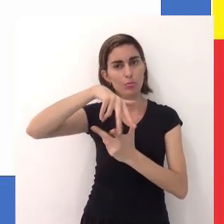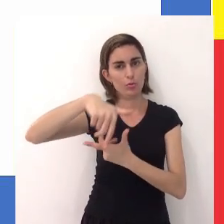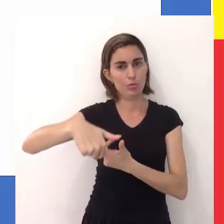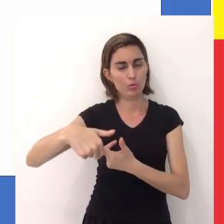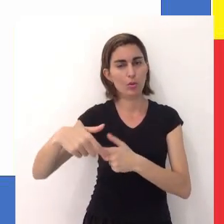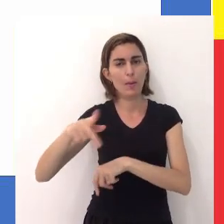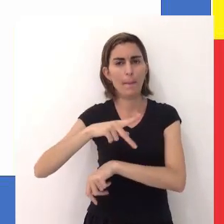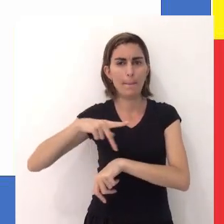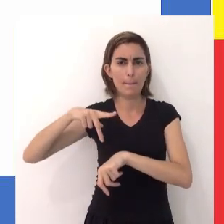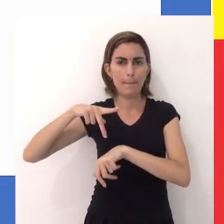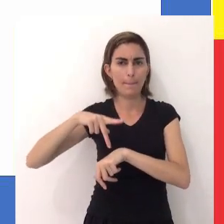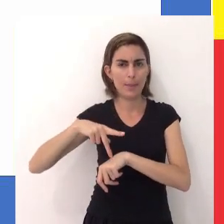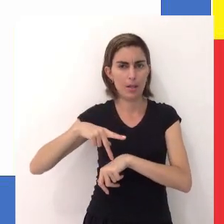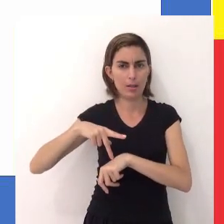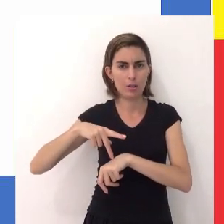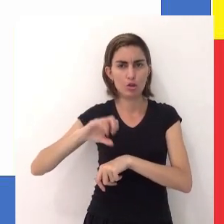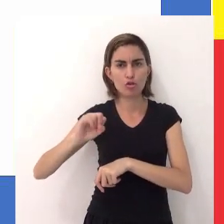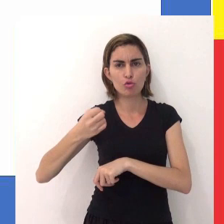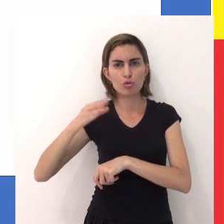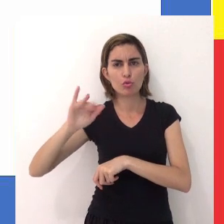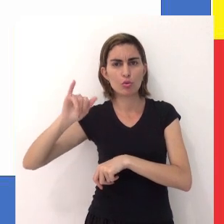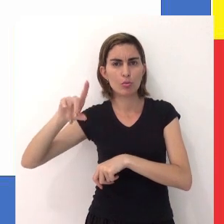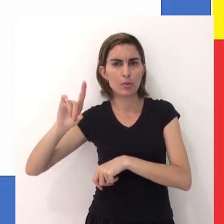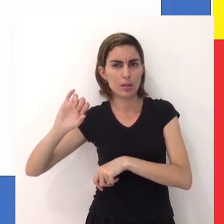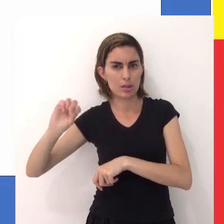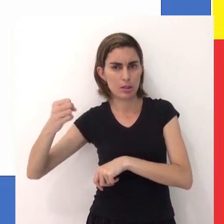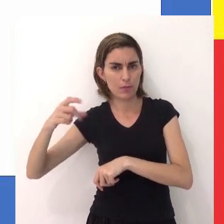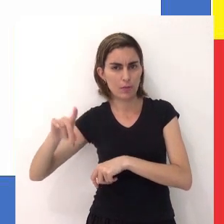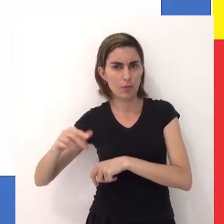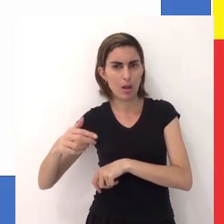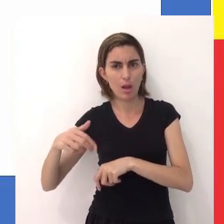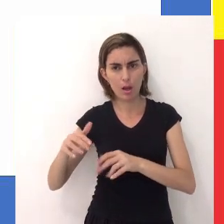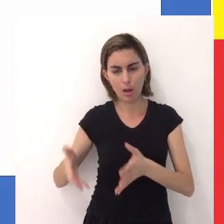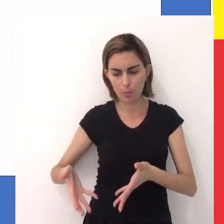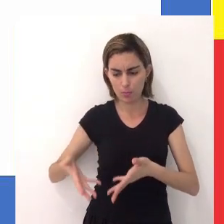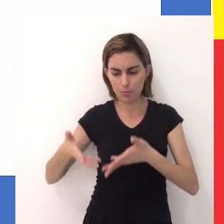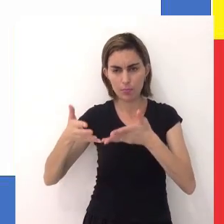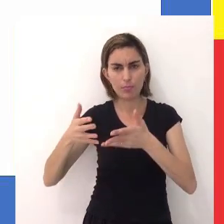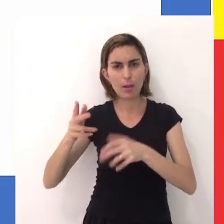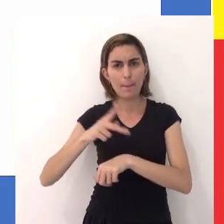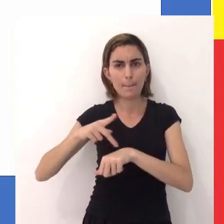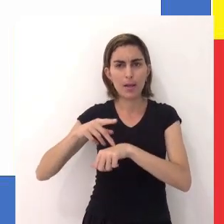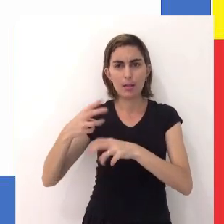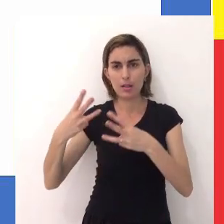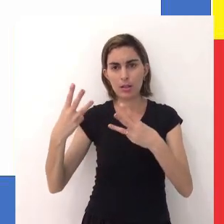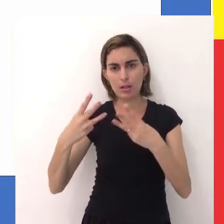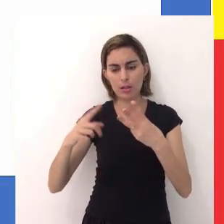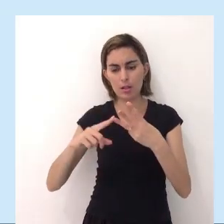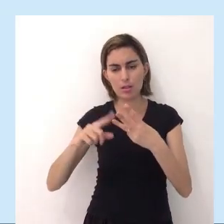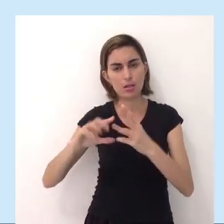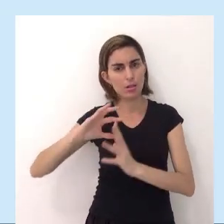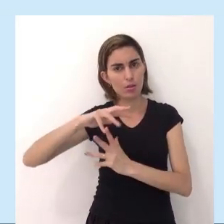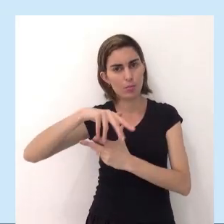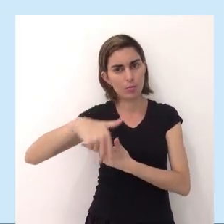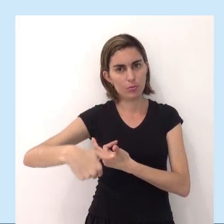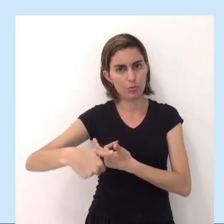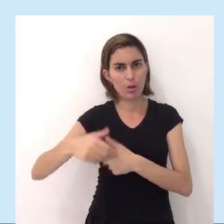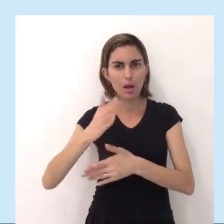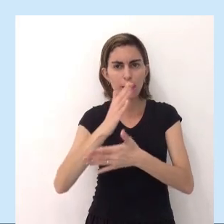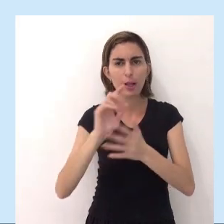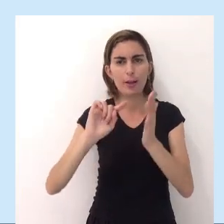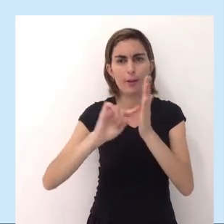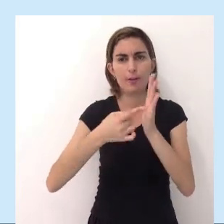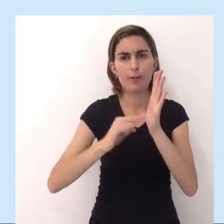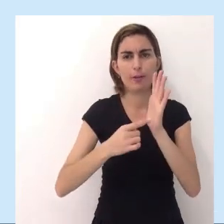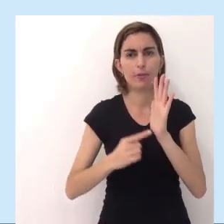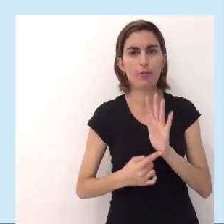mundo e o país subdesenvolvido, tá? Os chamados emergentes, país terceiro mundo. Esse critério de divisão,